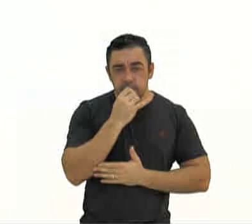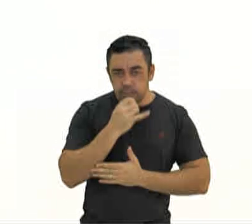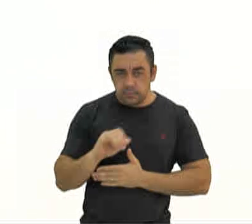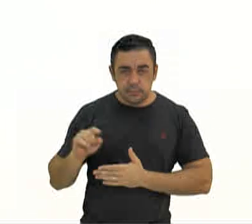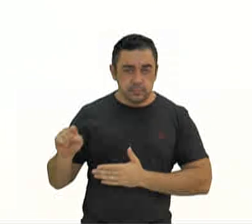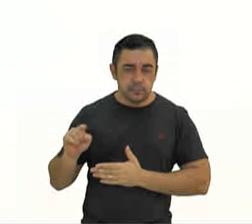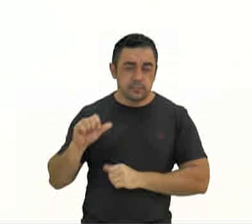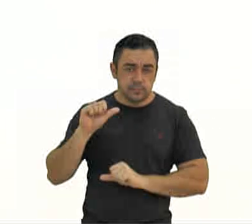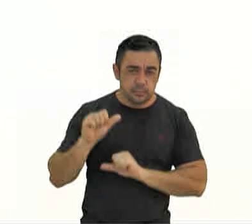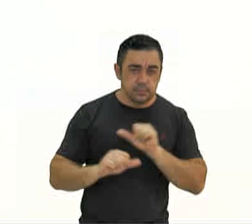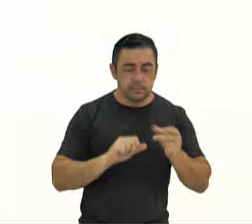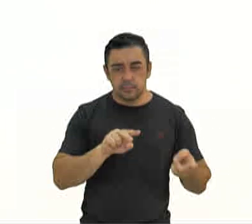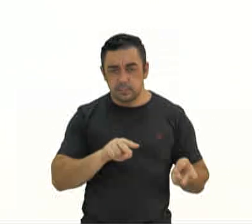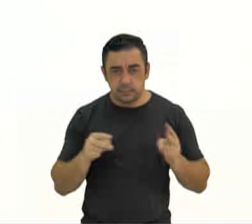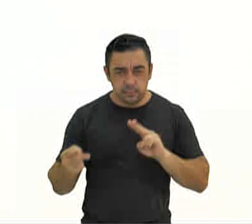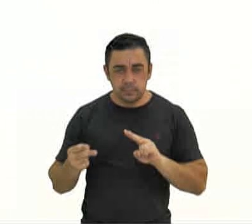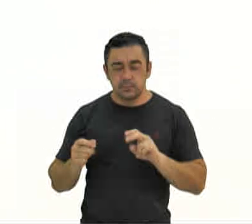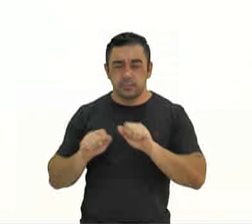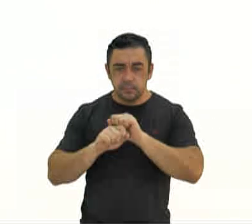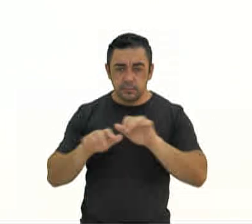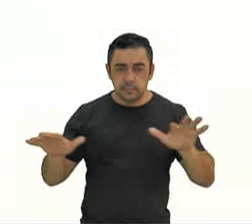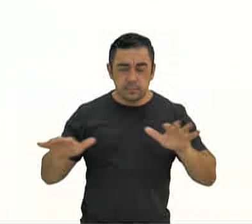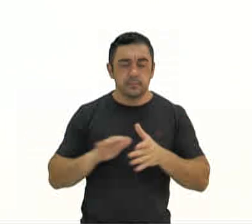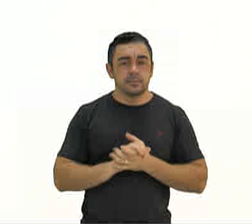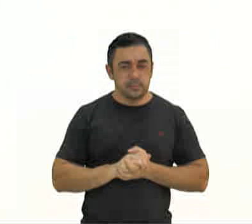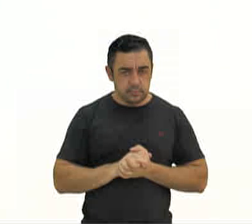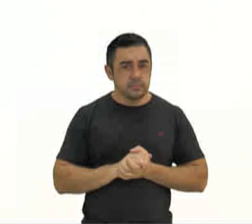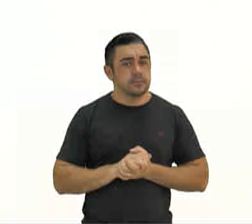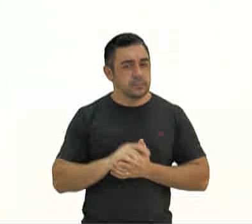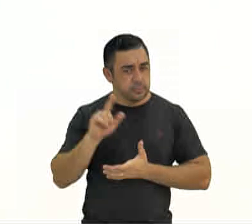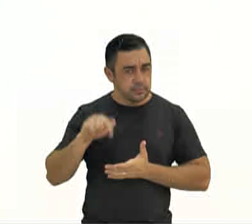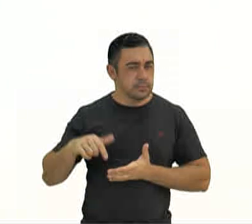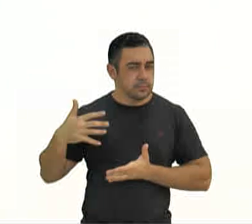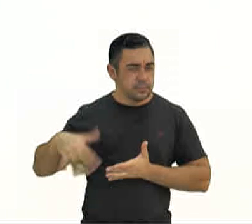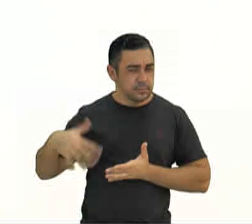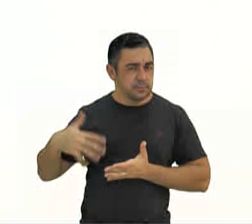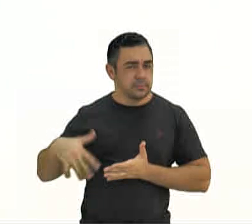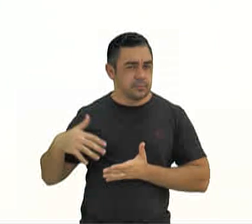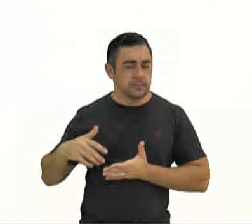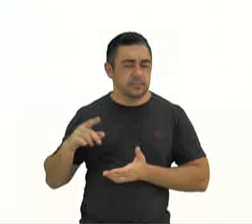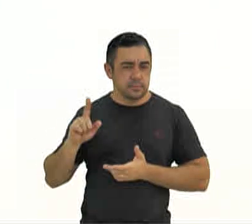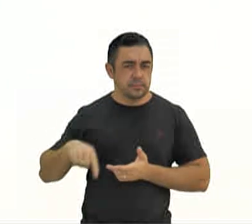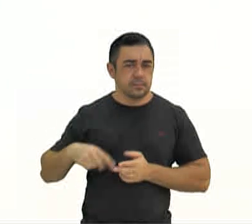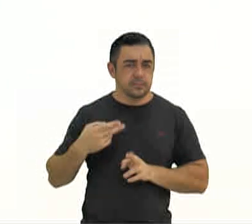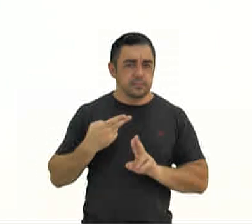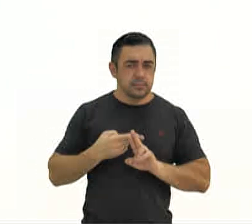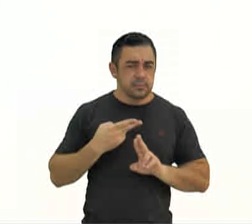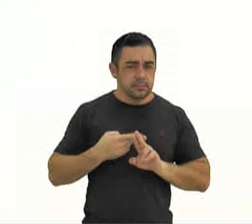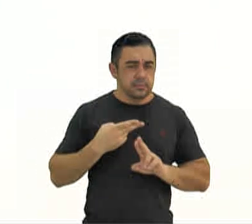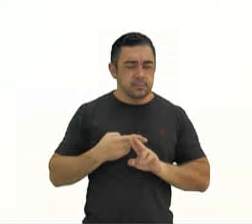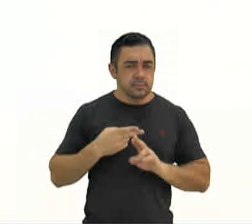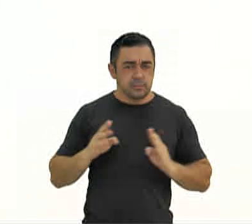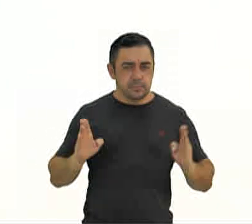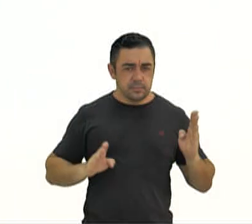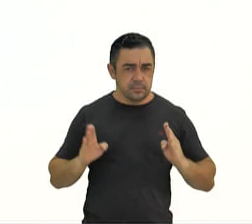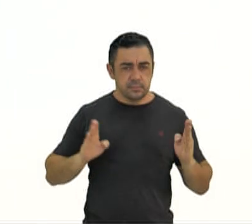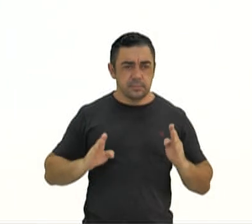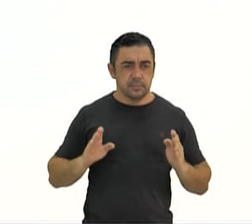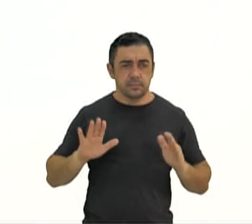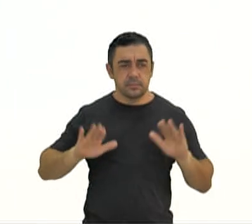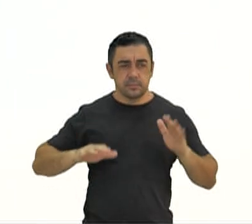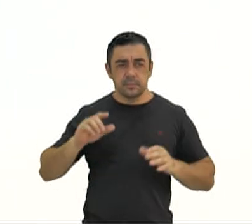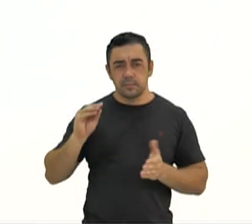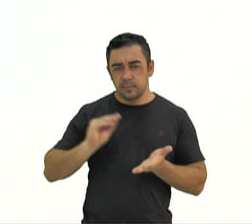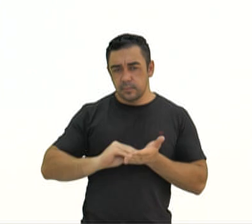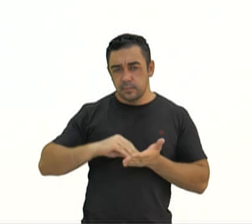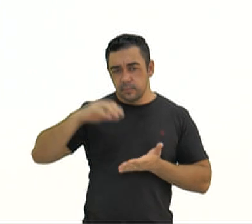e transferem aos seus produtores, o que também encarece em termos de utilização em períodos de estiagem,